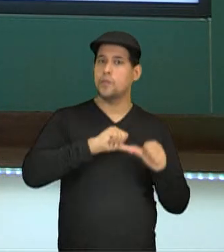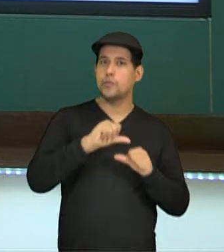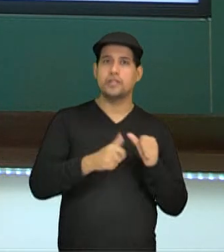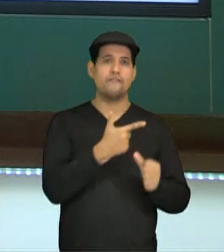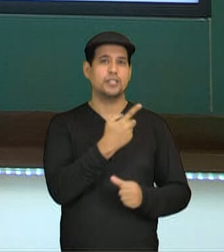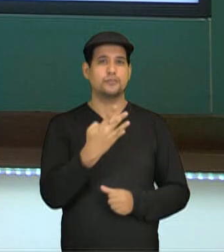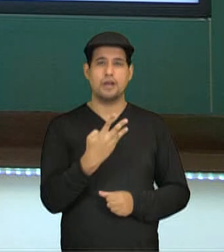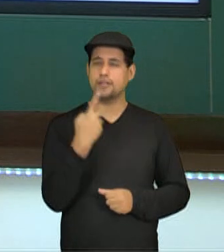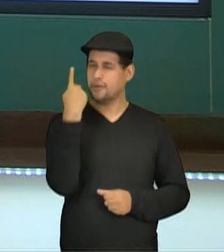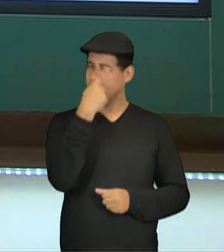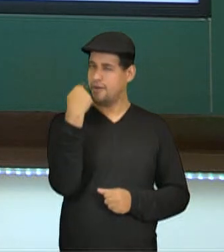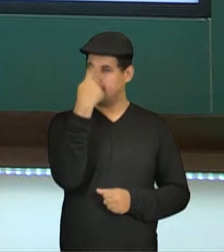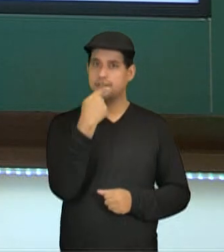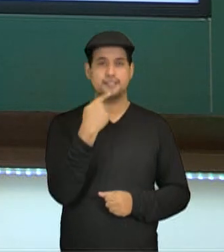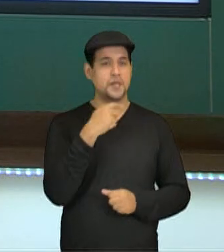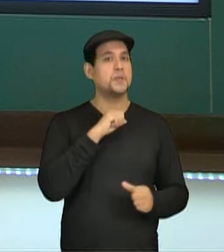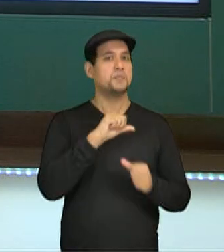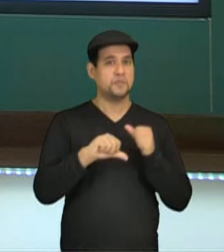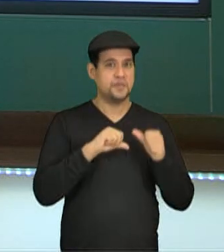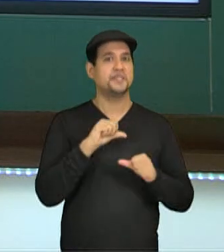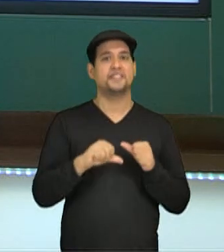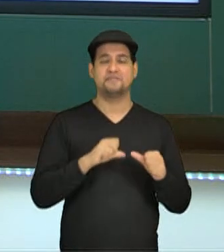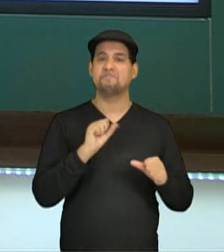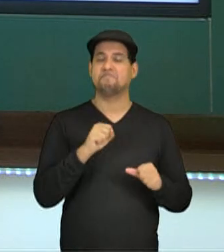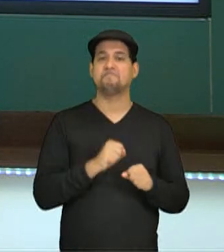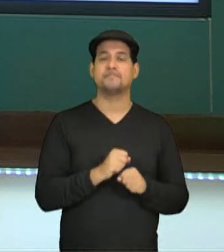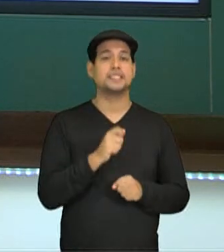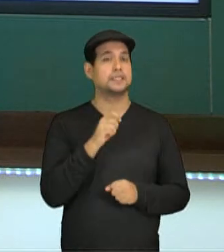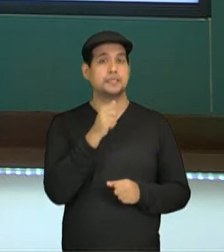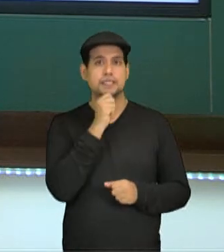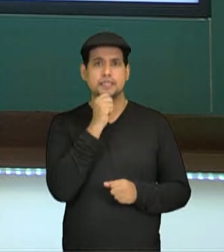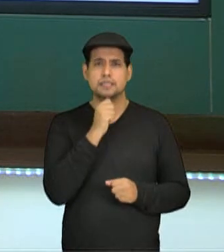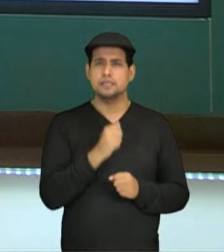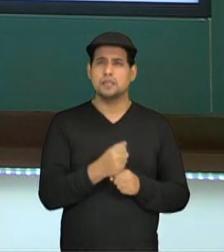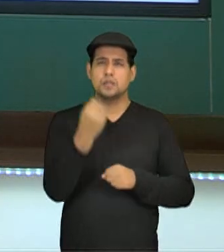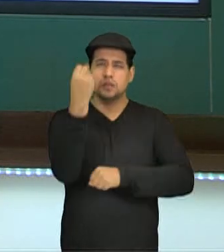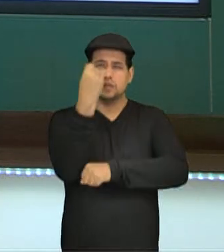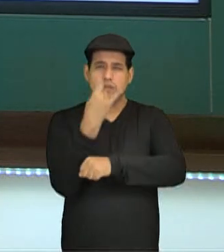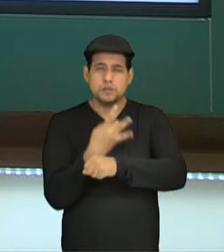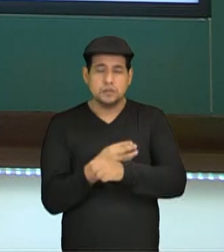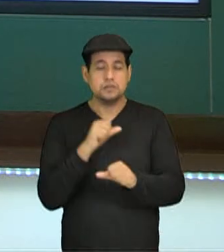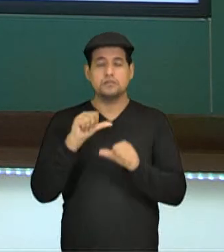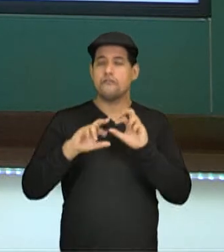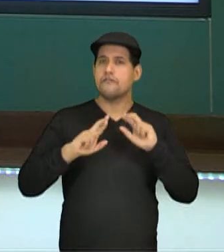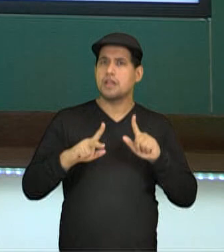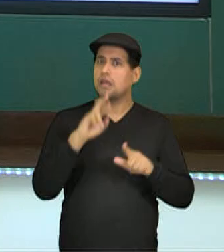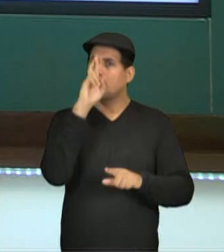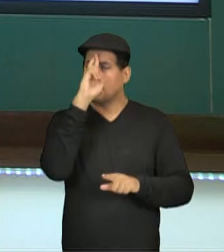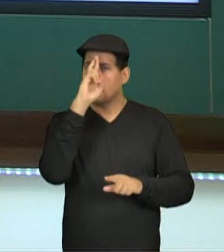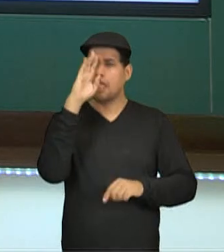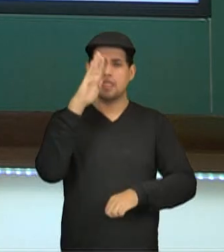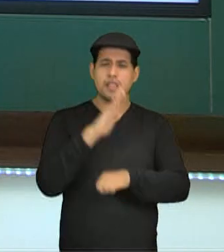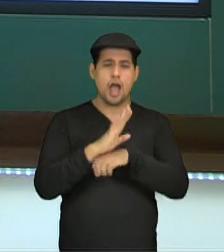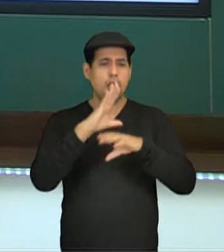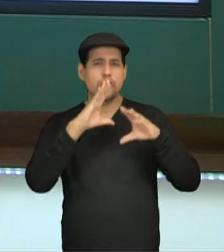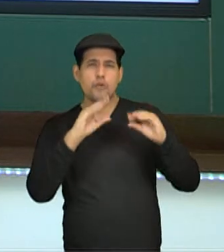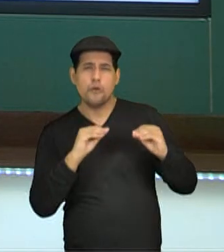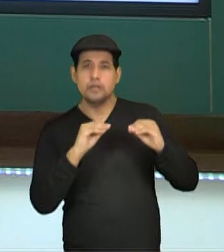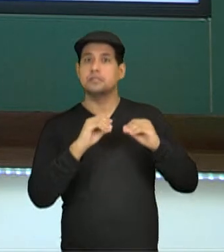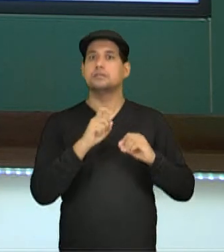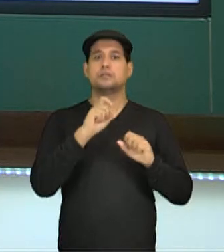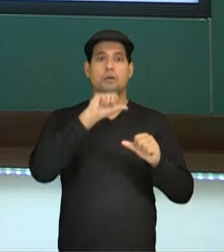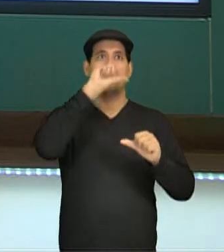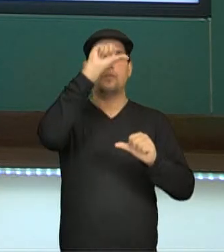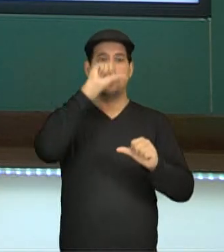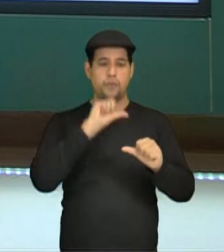24 horas? Muda bastante, né? A temperatura de madrugada é uma, manhã outra, meio-dia, tarde, noite, e ela